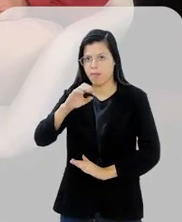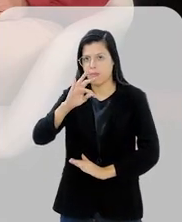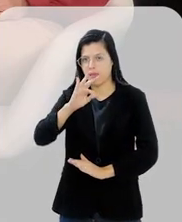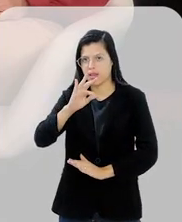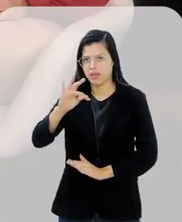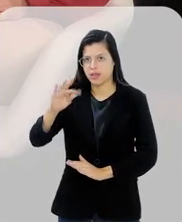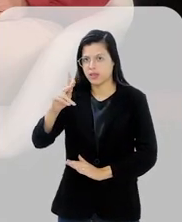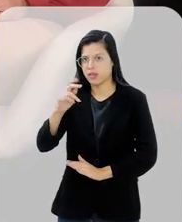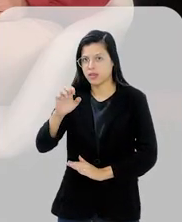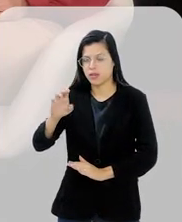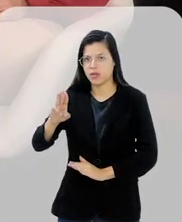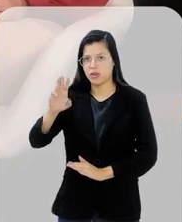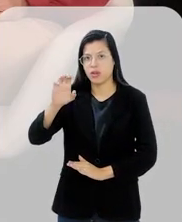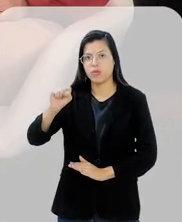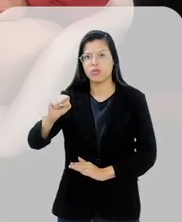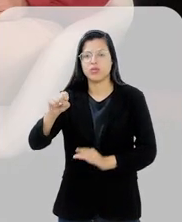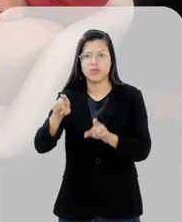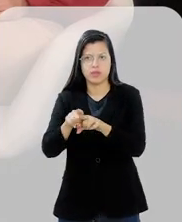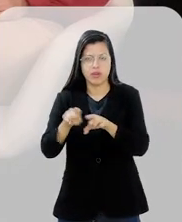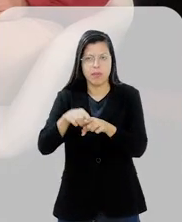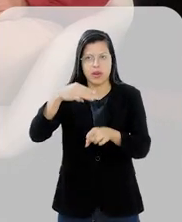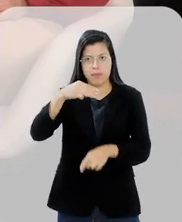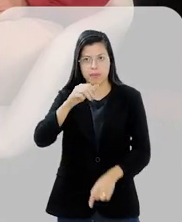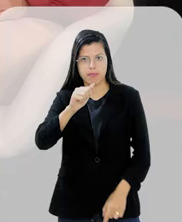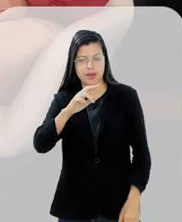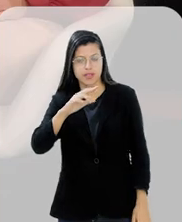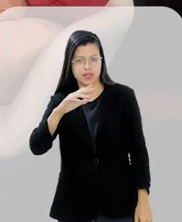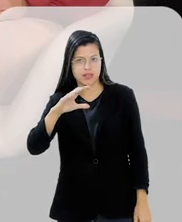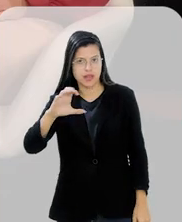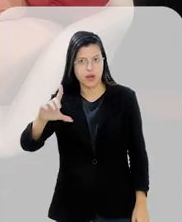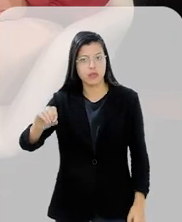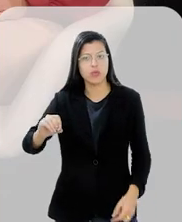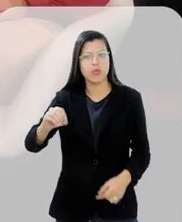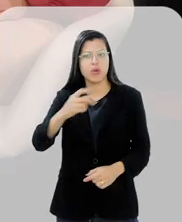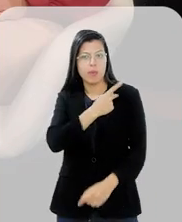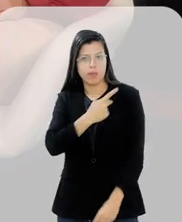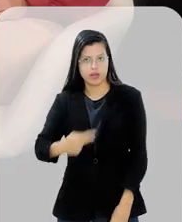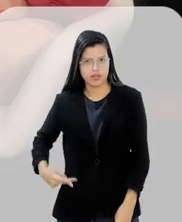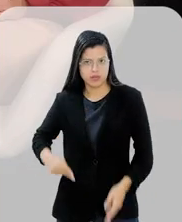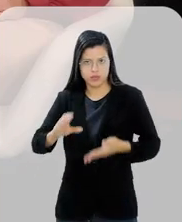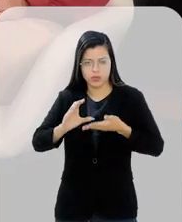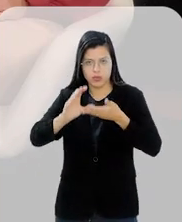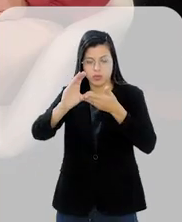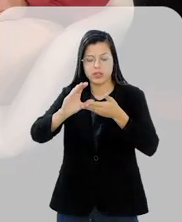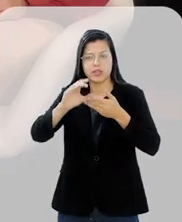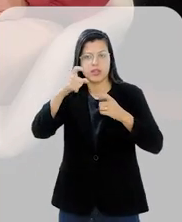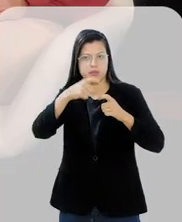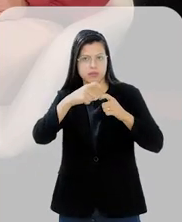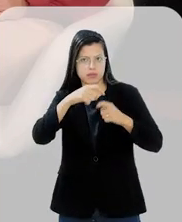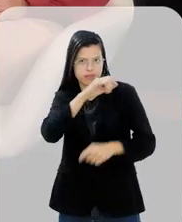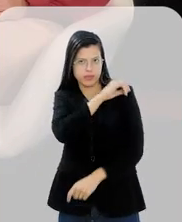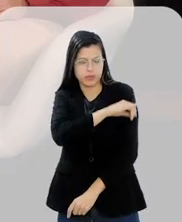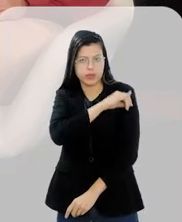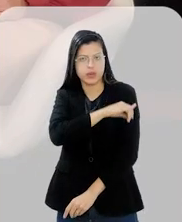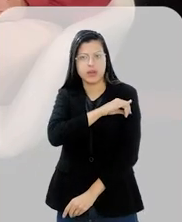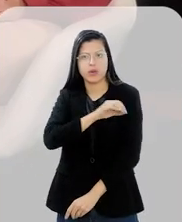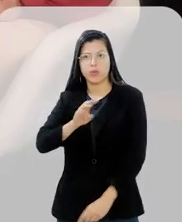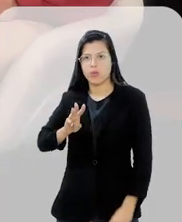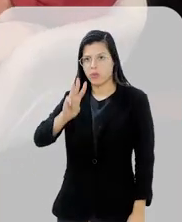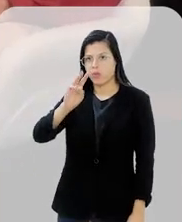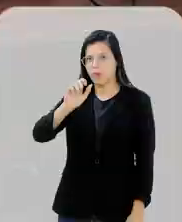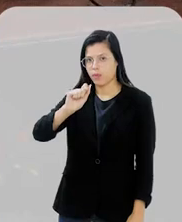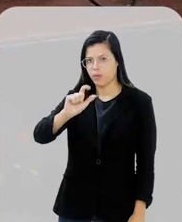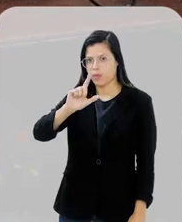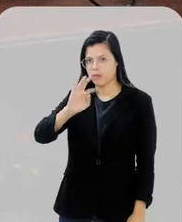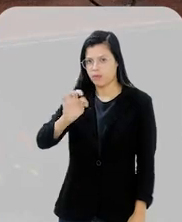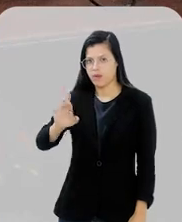com o mastologista Marcelo Antonini e com o presidente do Conselho Regional de Medicina do Estado do Rio de Janeiro, Walter